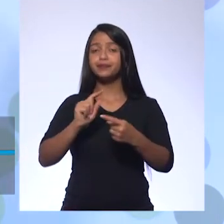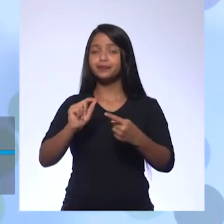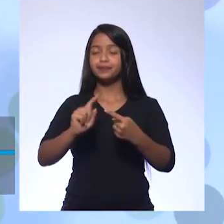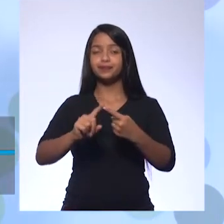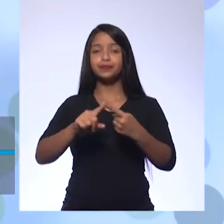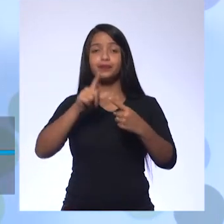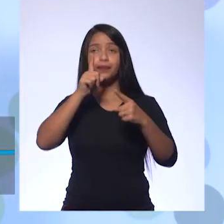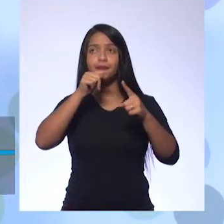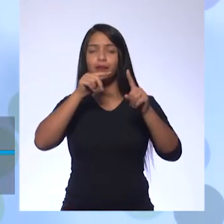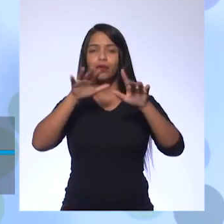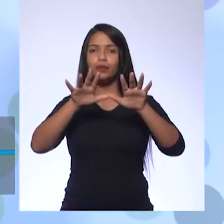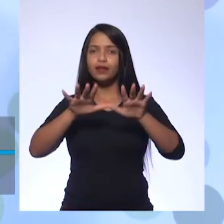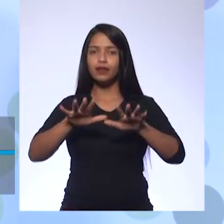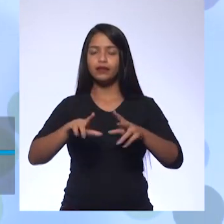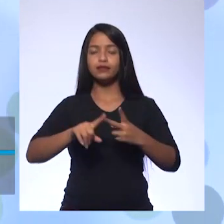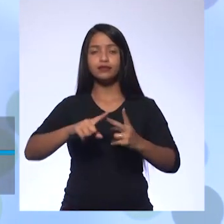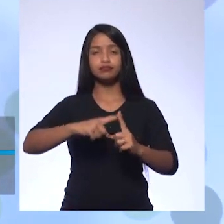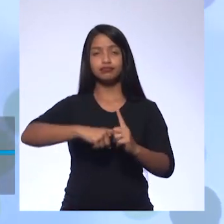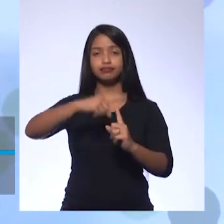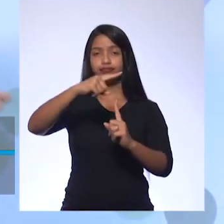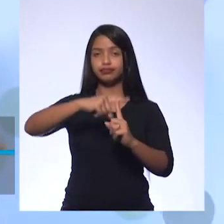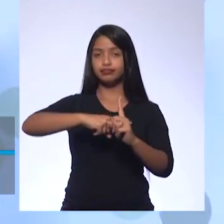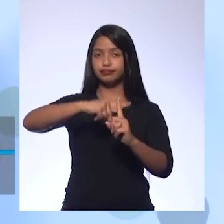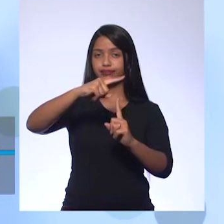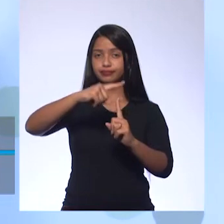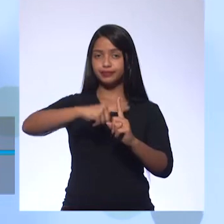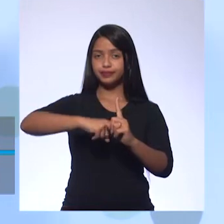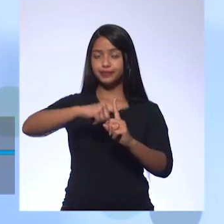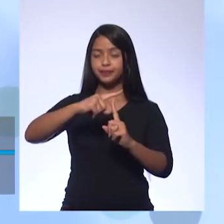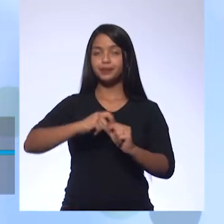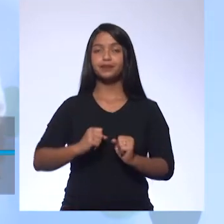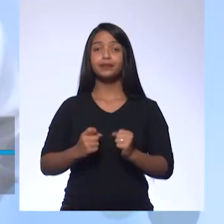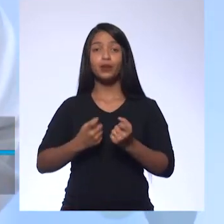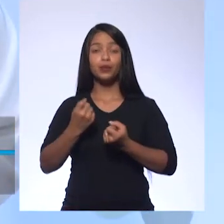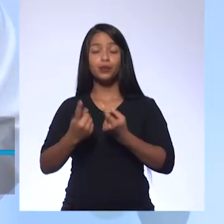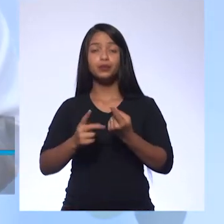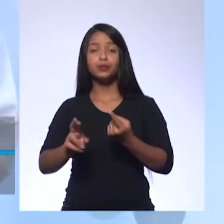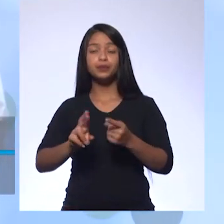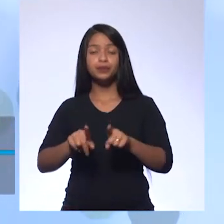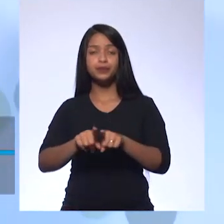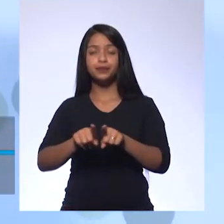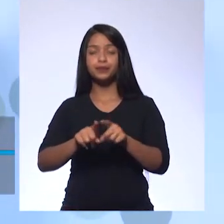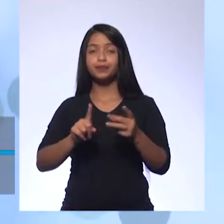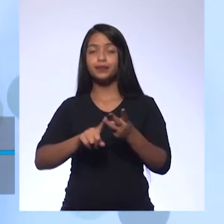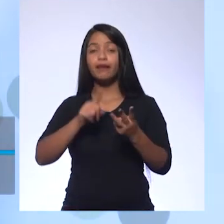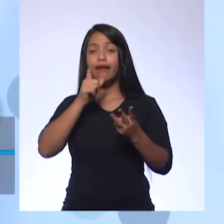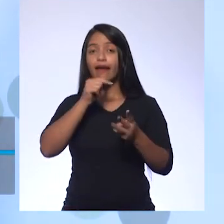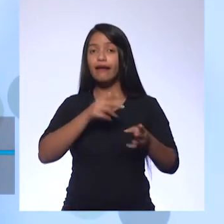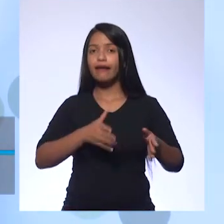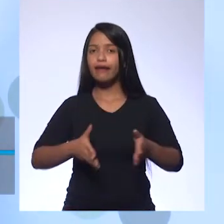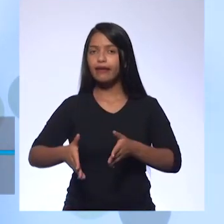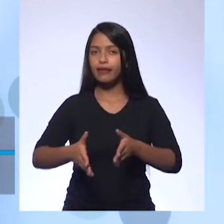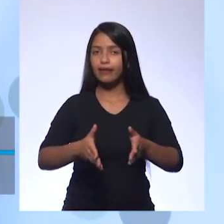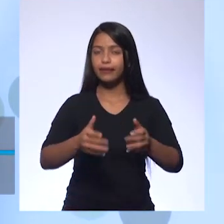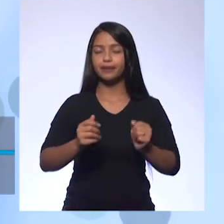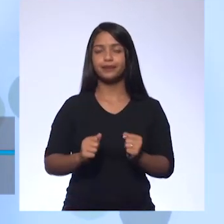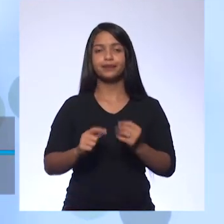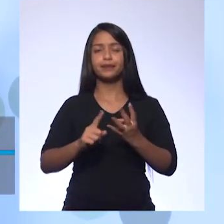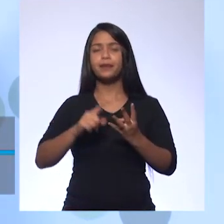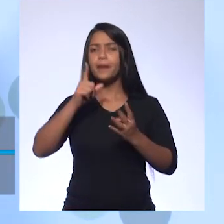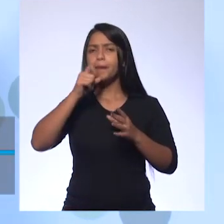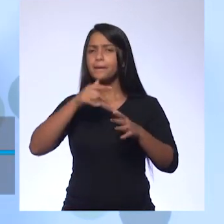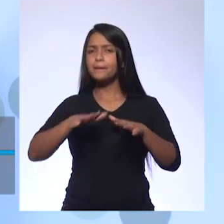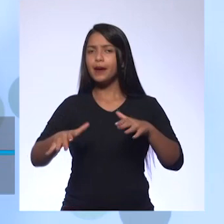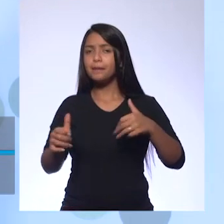umidade, temperatura, né? Colocaram aí pluviosidade, né? Se é próximo ou distante do mar,